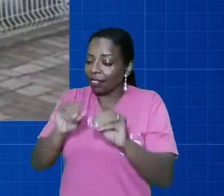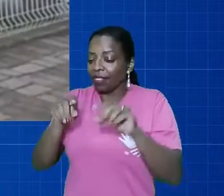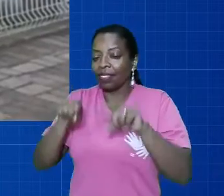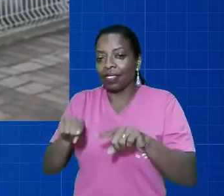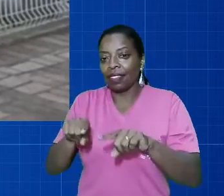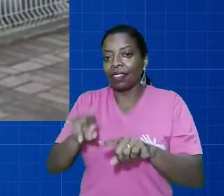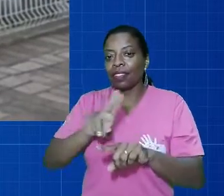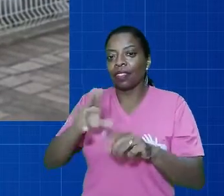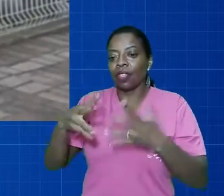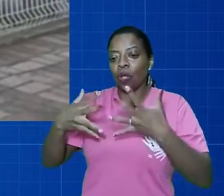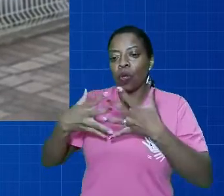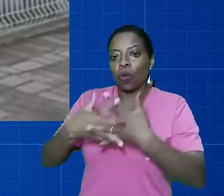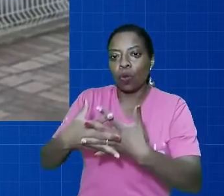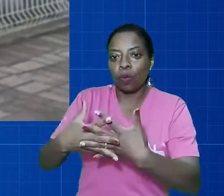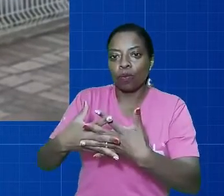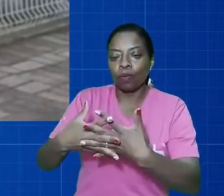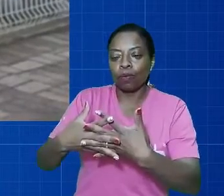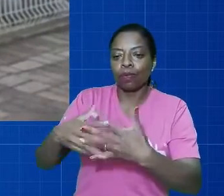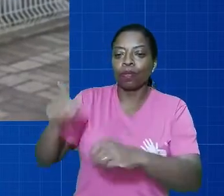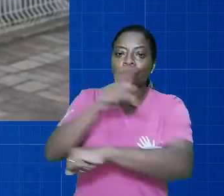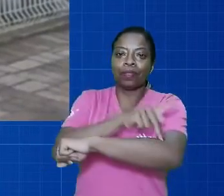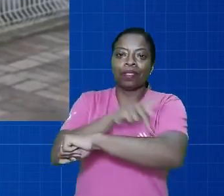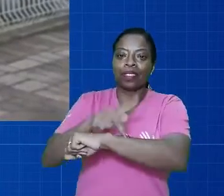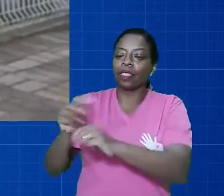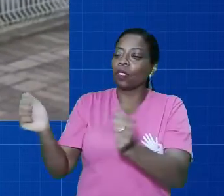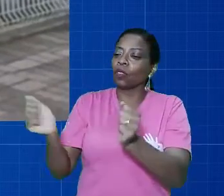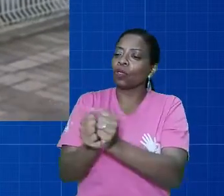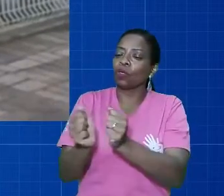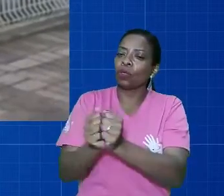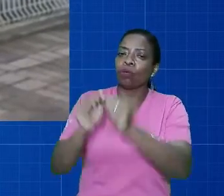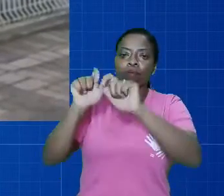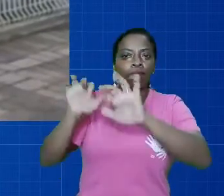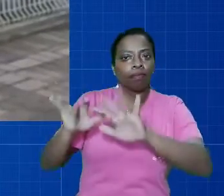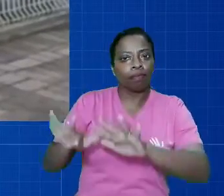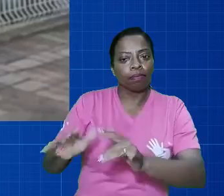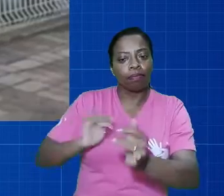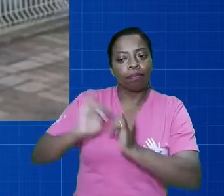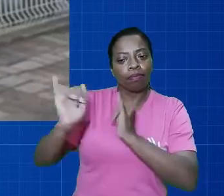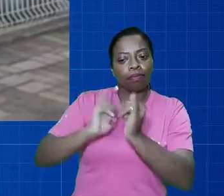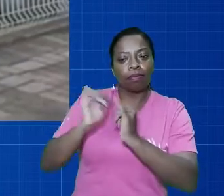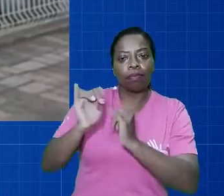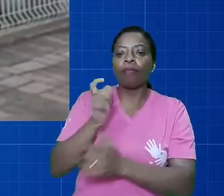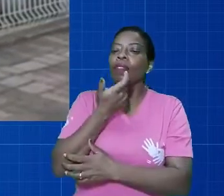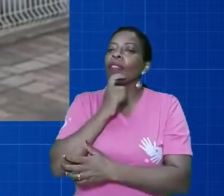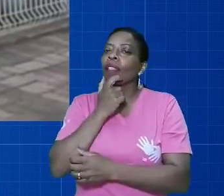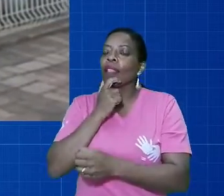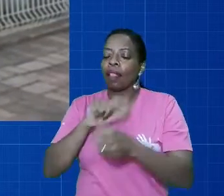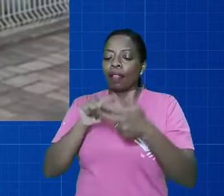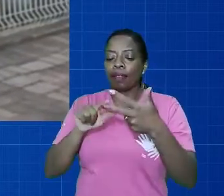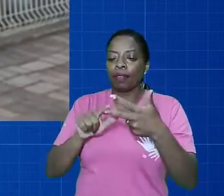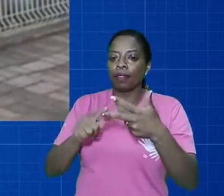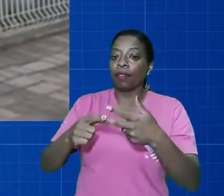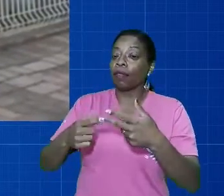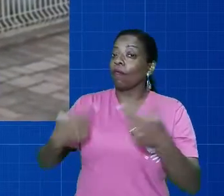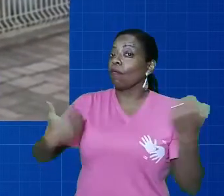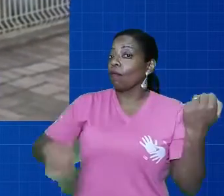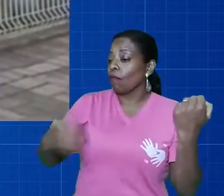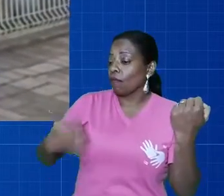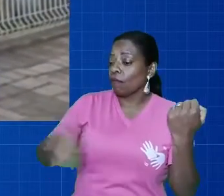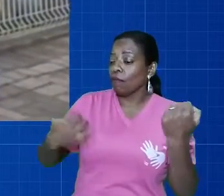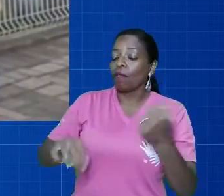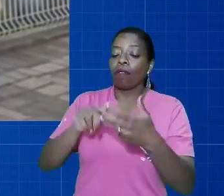com o Laboratório de Informática, aulas de língua inglesa, aulas de violão e outras tantas atividades que